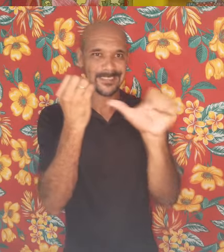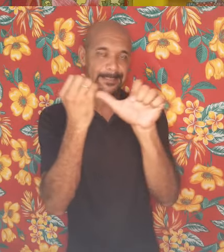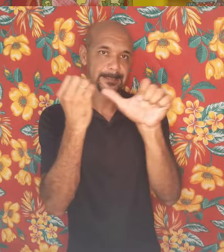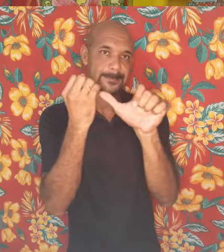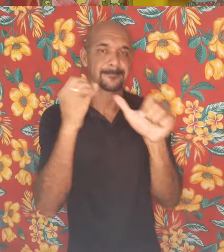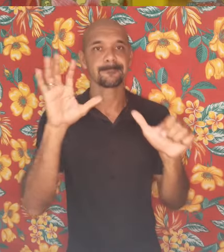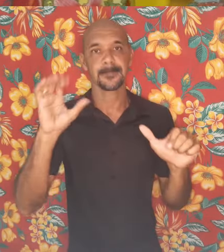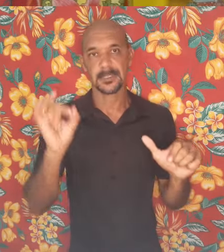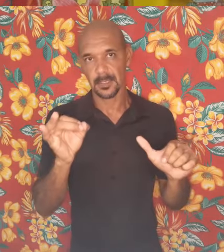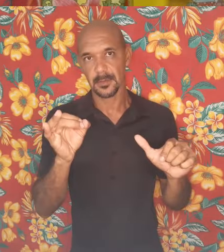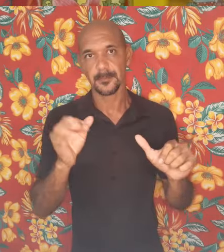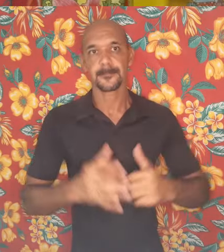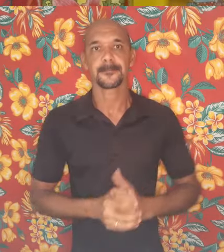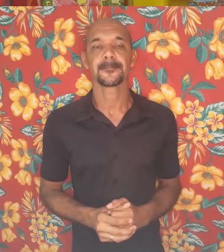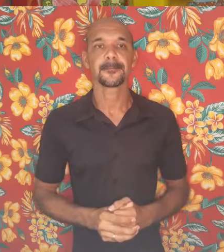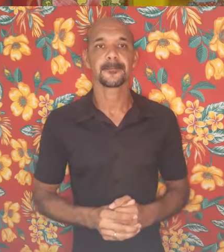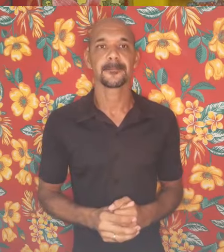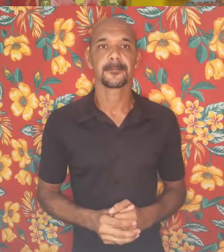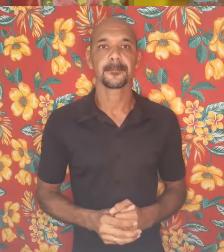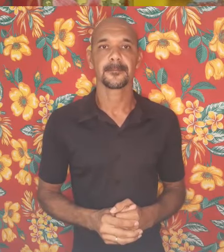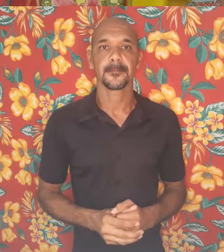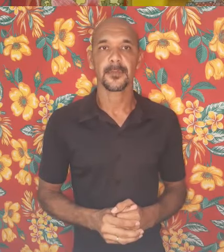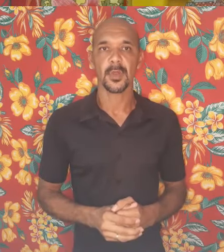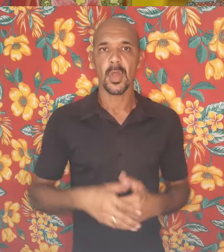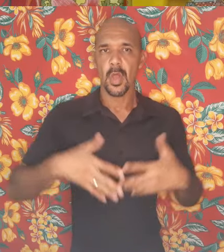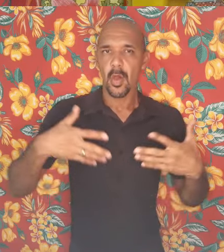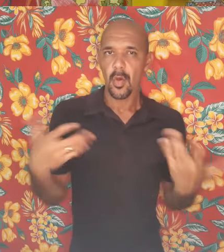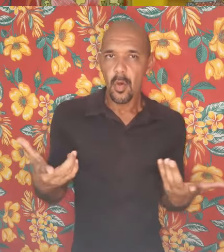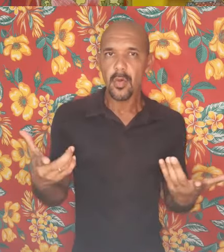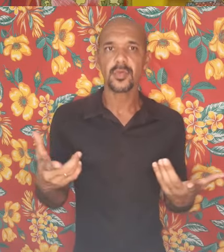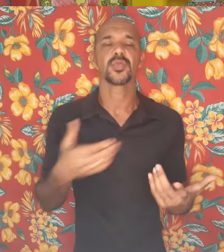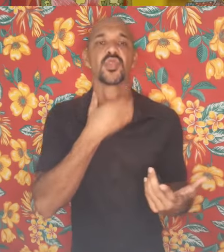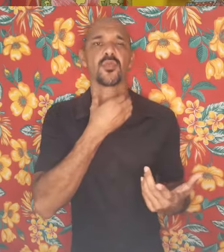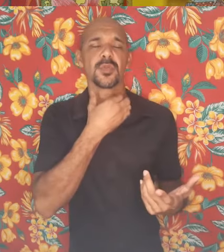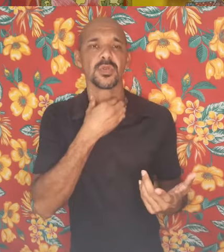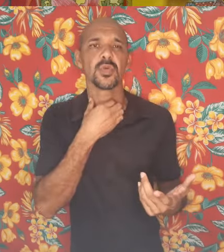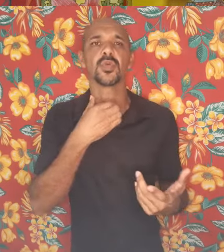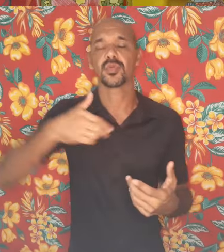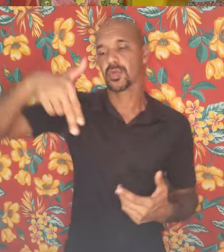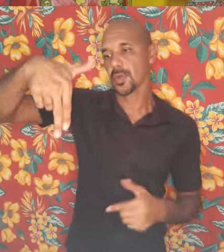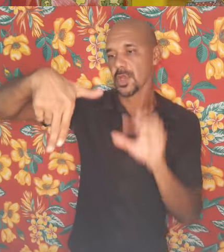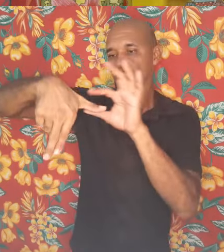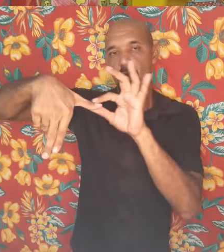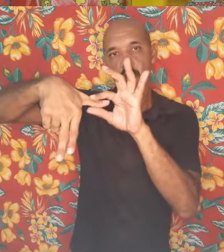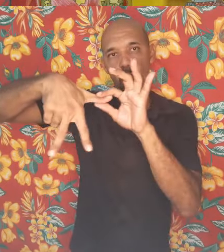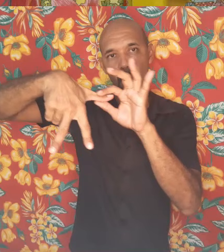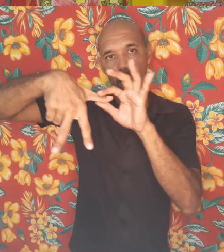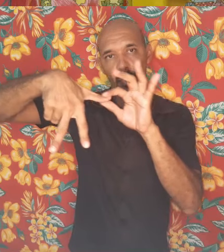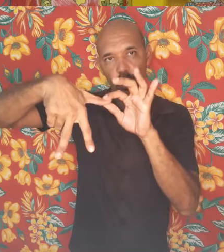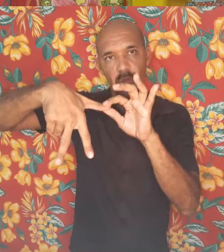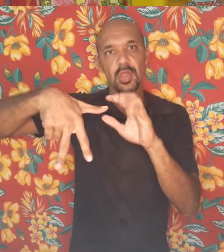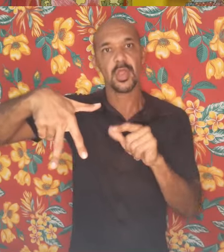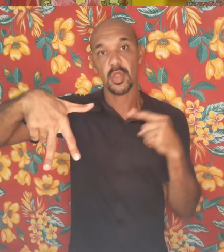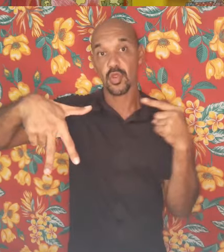Se a gente fizer esses bracinhos e esse pescoço muito fino, o que é que vai acontecer? Quando